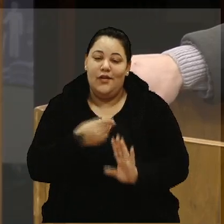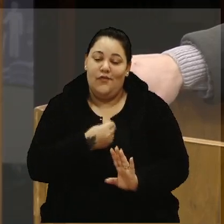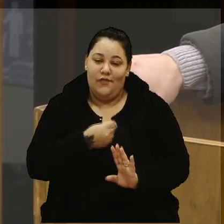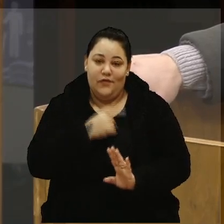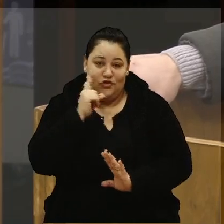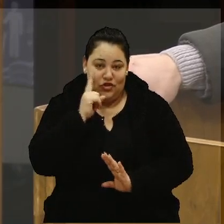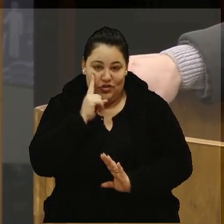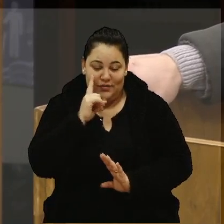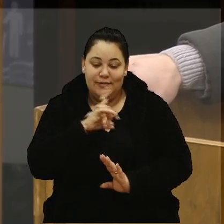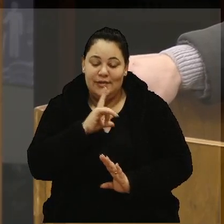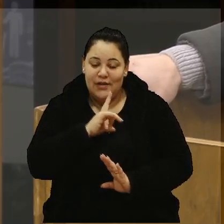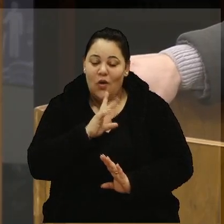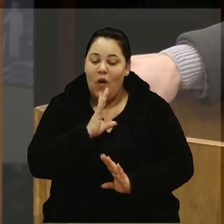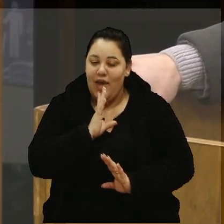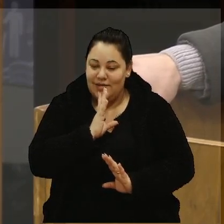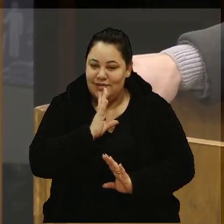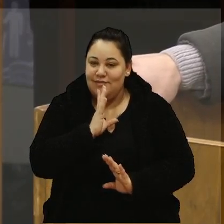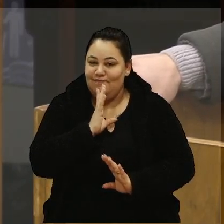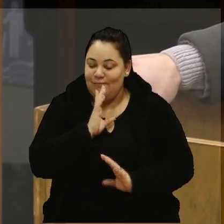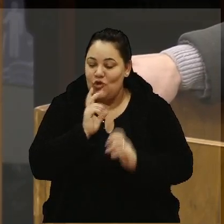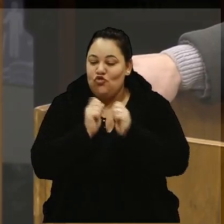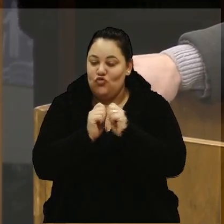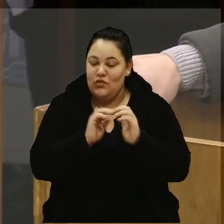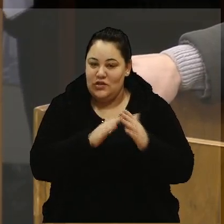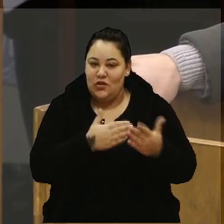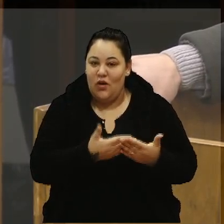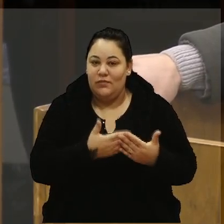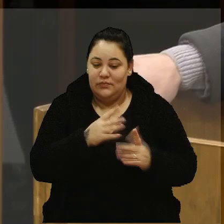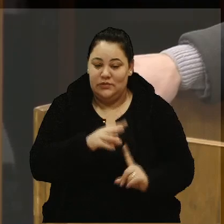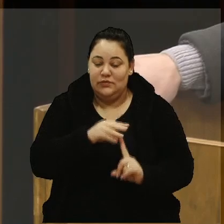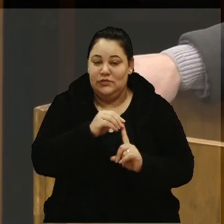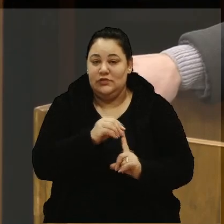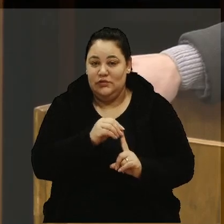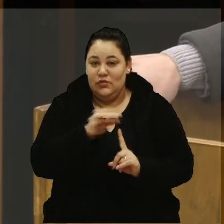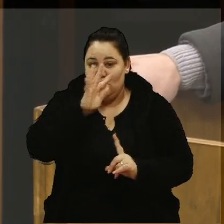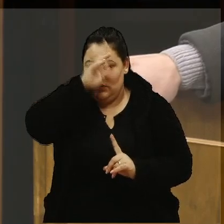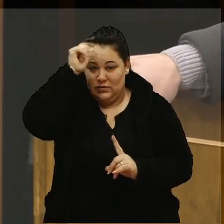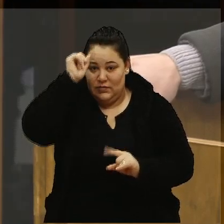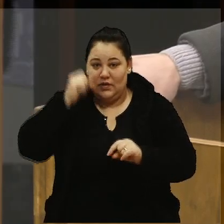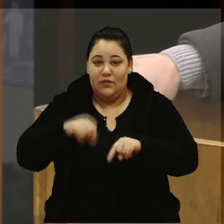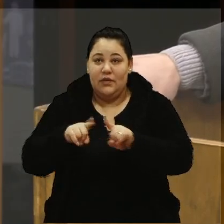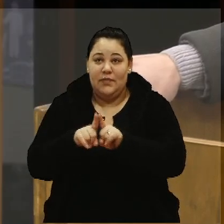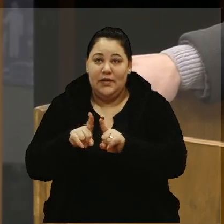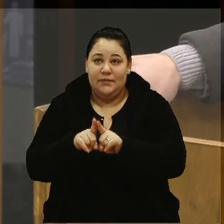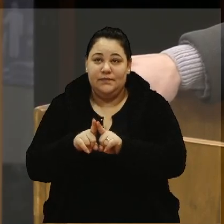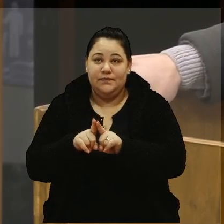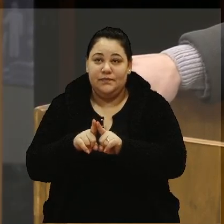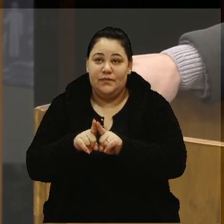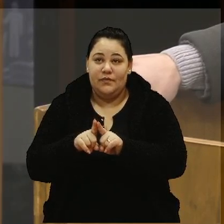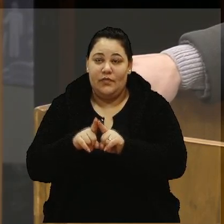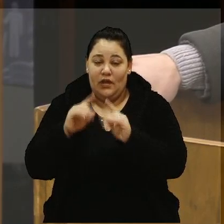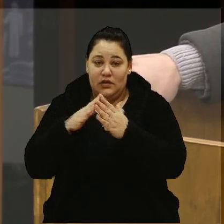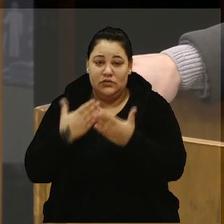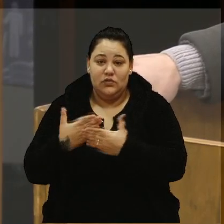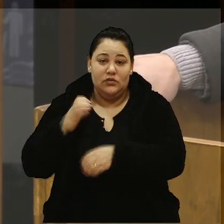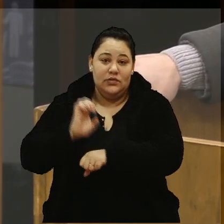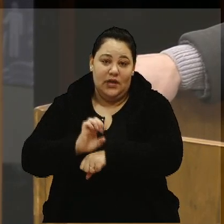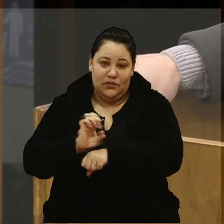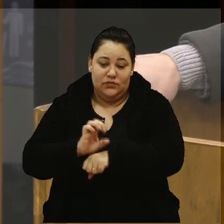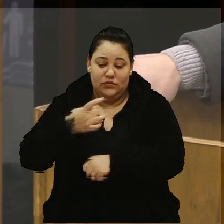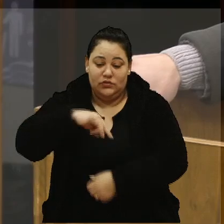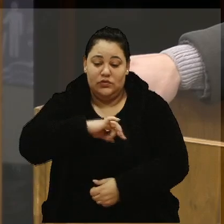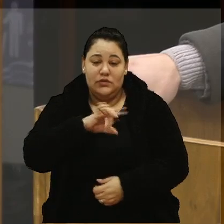que tem um vasto conhecimento junto das escolas, principalmente as municipais e também nas estaduais. A gente que tem